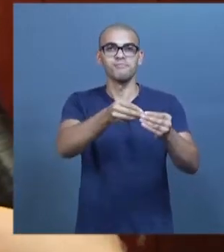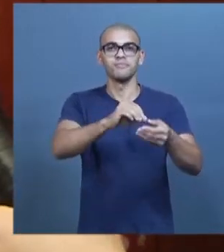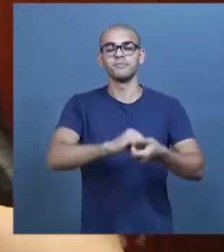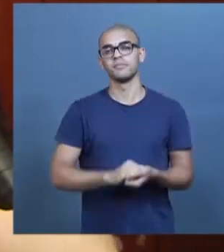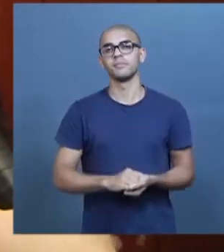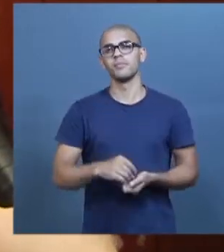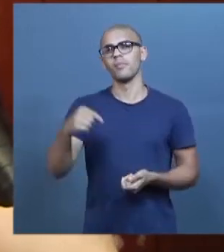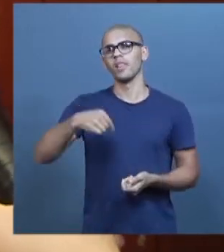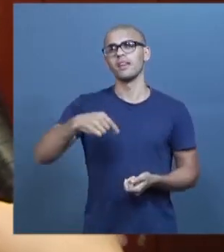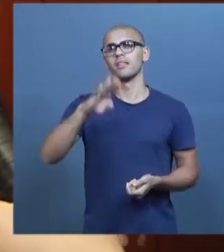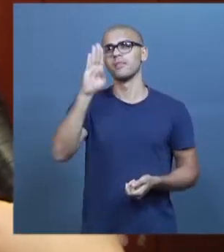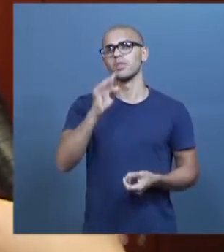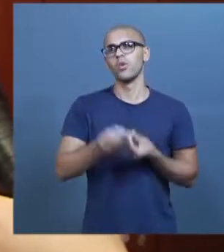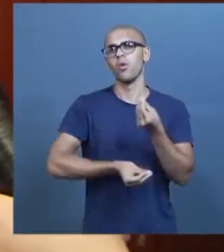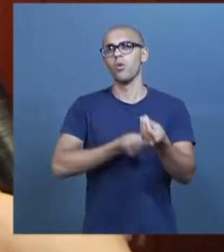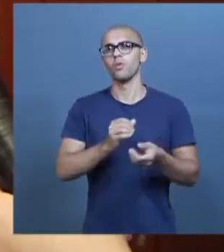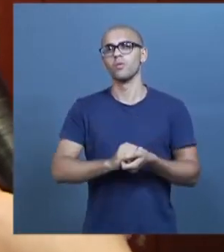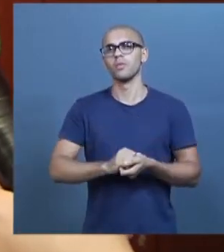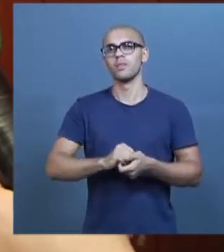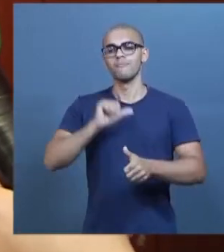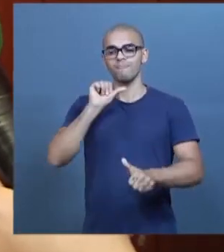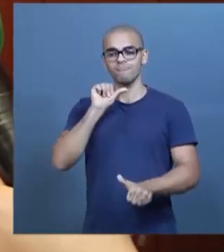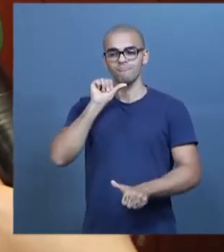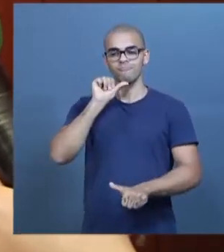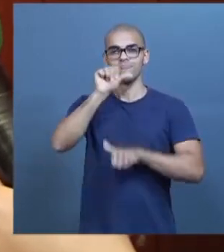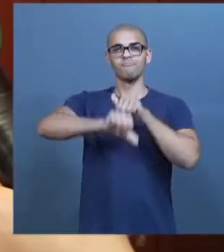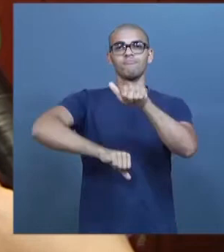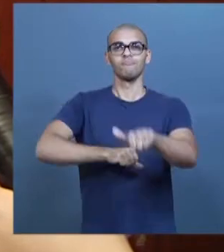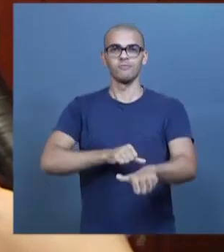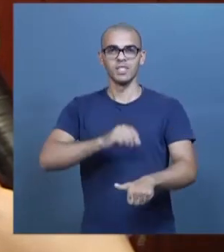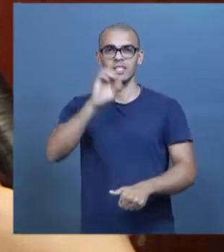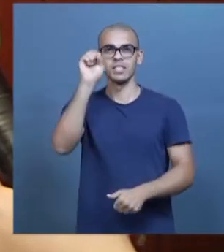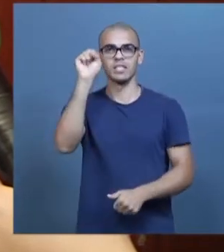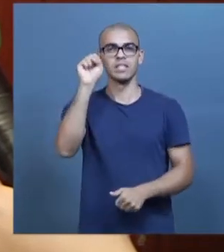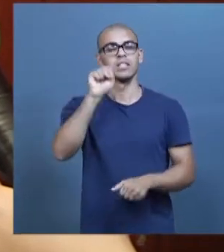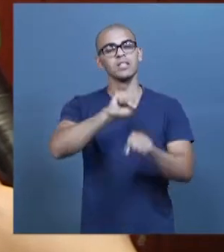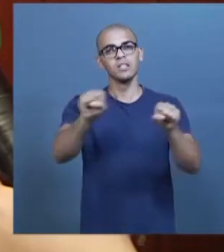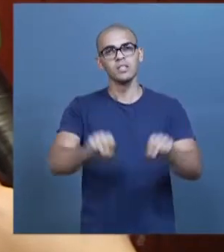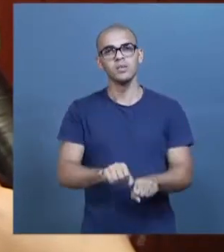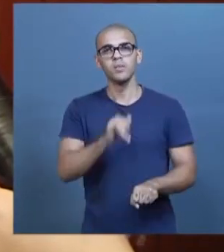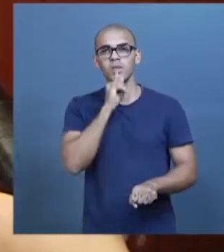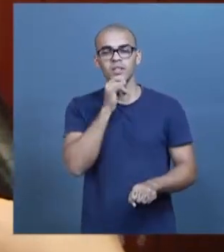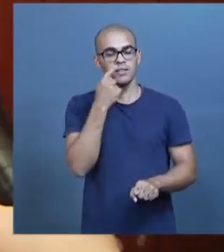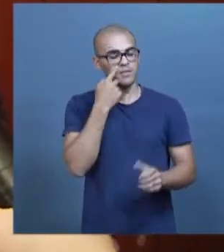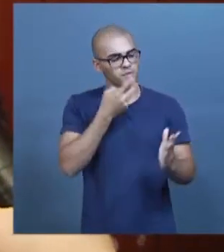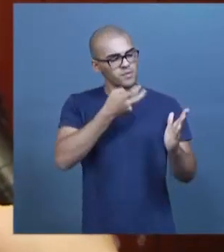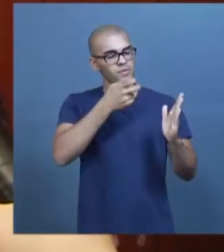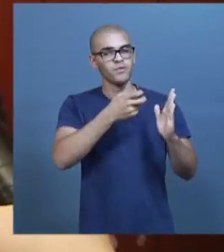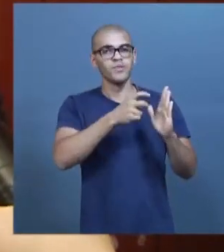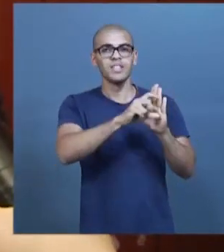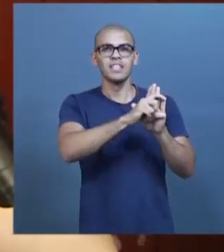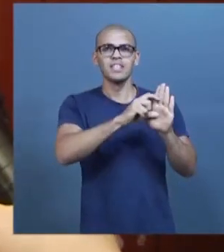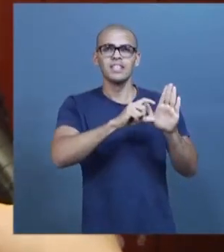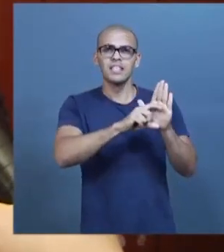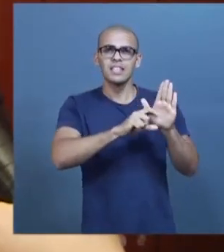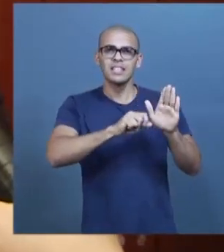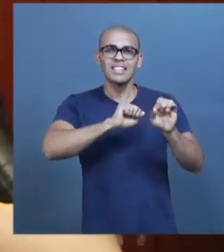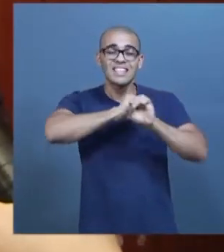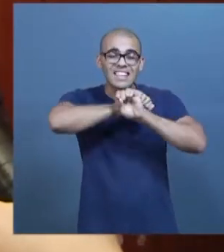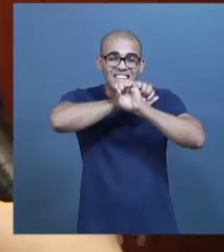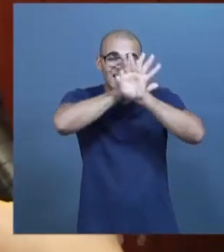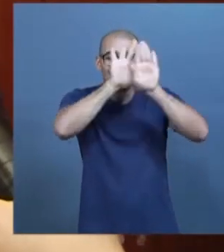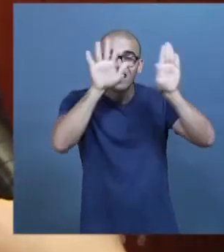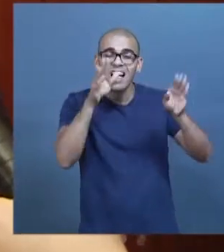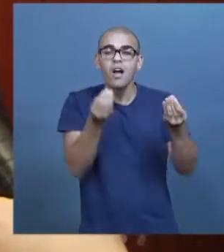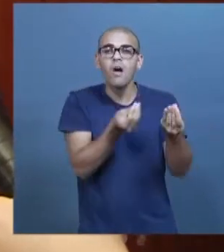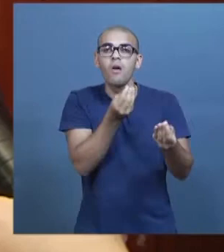com isso é utilizar outros sistemas, né, que possam ali discriminar de forma mais clara o que do preço